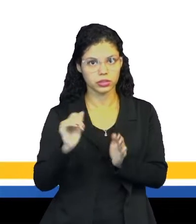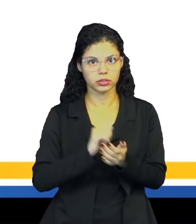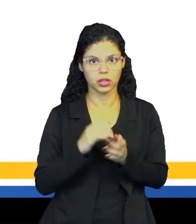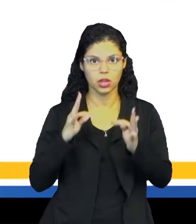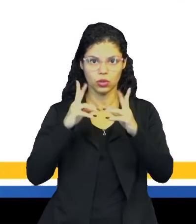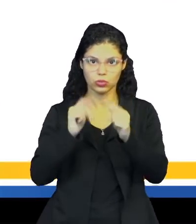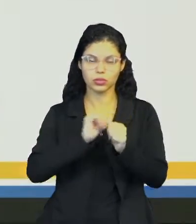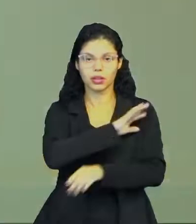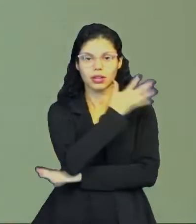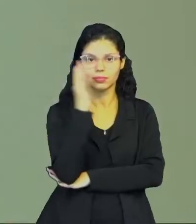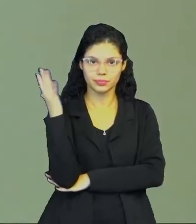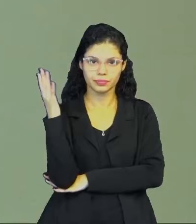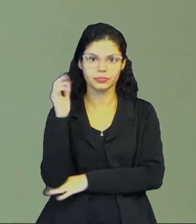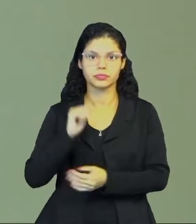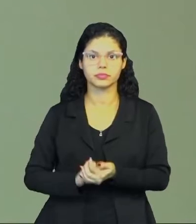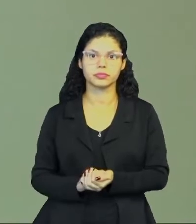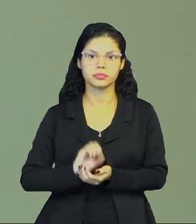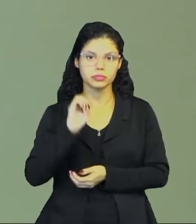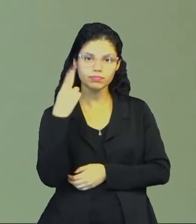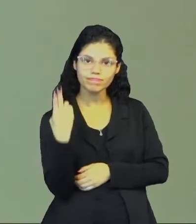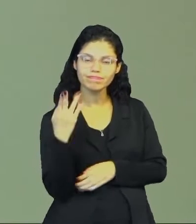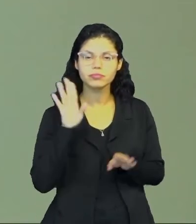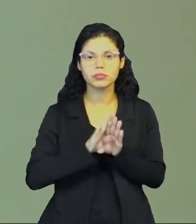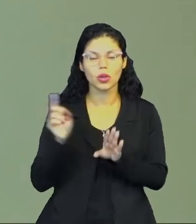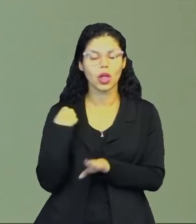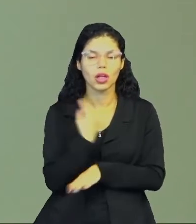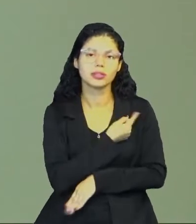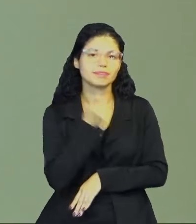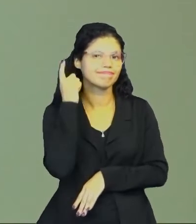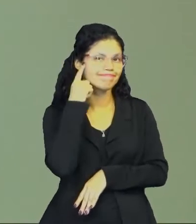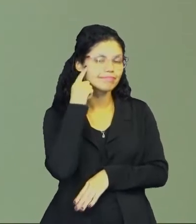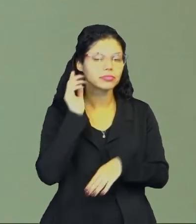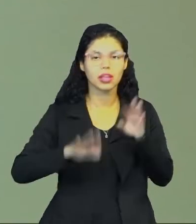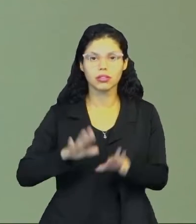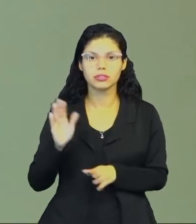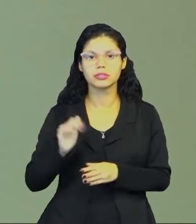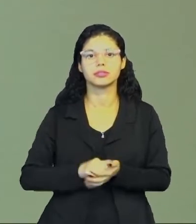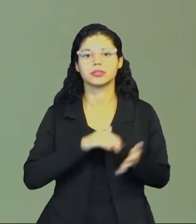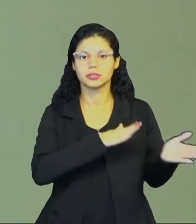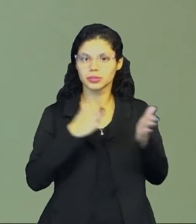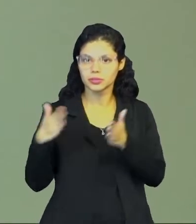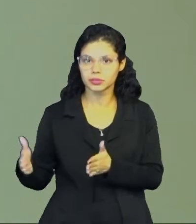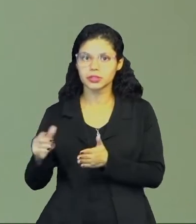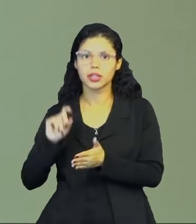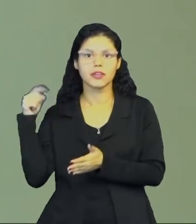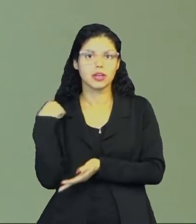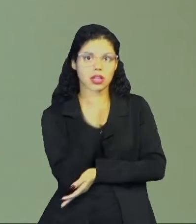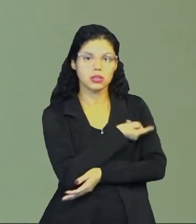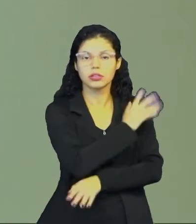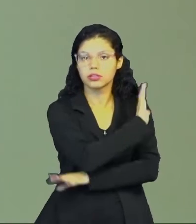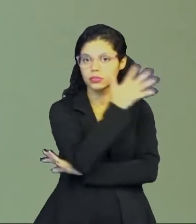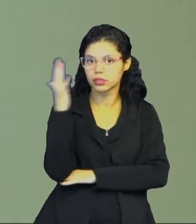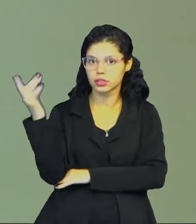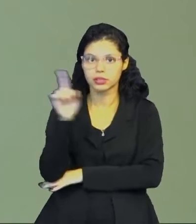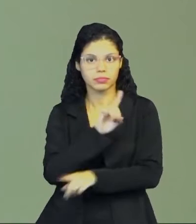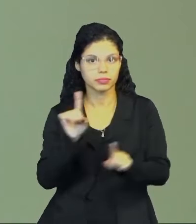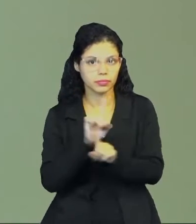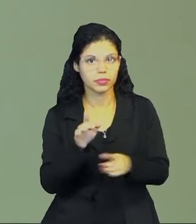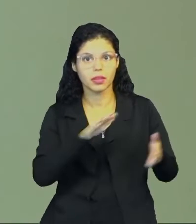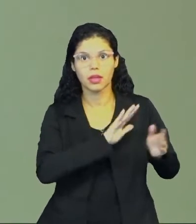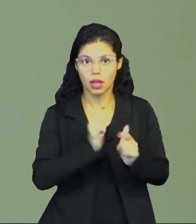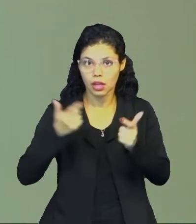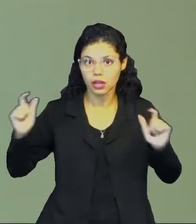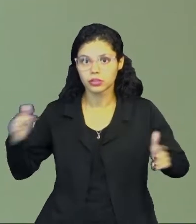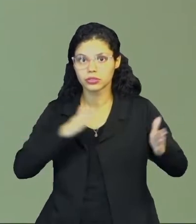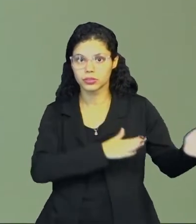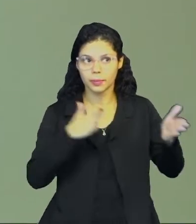que ocorre na natureza. Ou seja, nós pensamos que às vezes a maior parte do oxigênio vem da nossa floresta, mas não. A